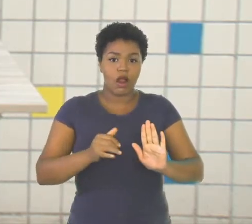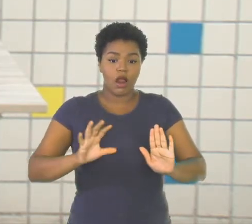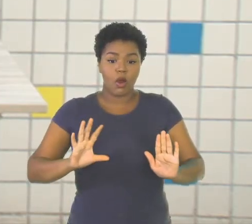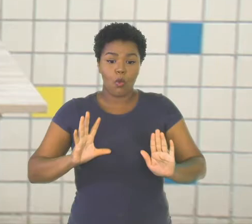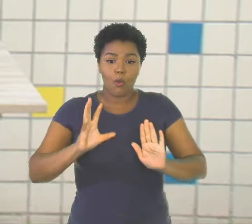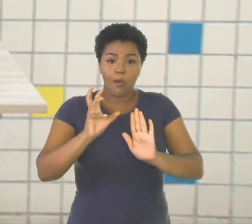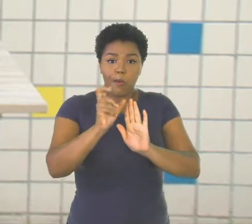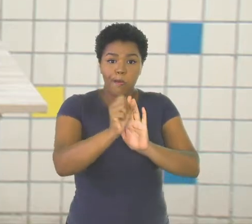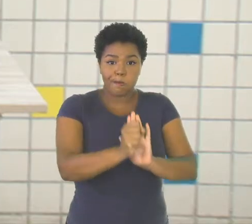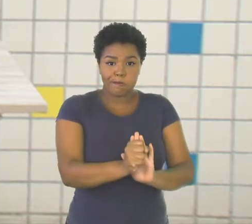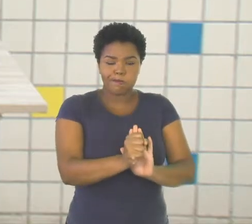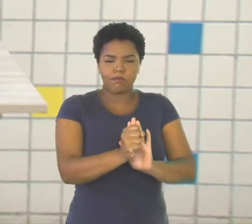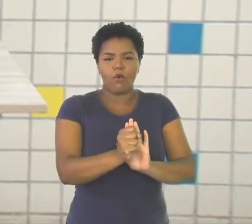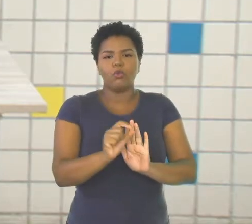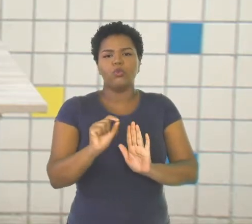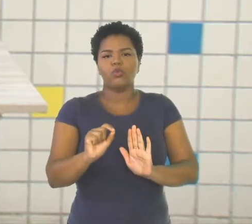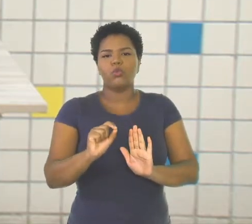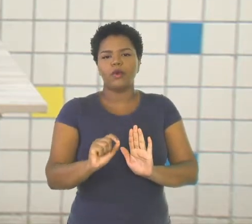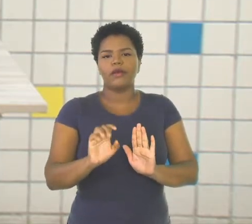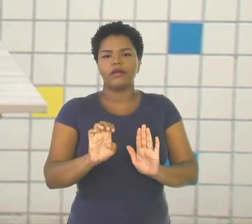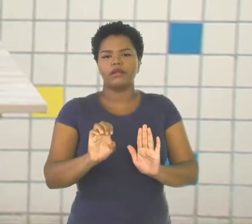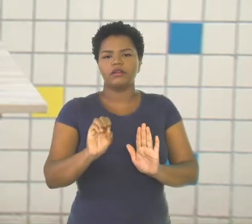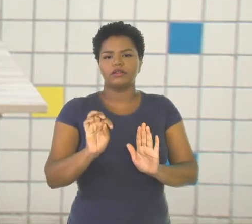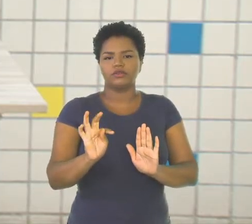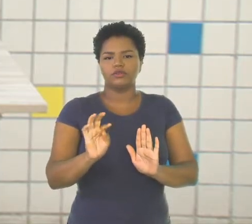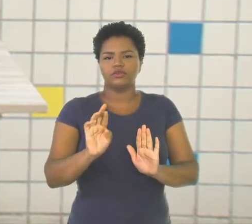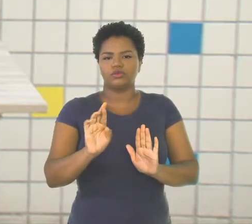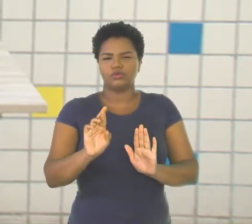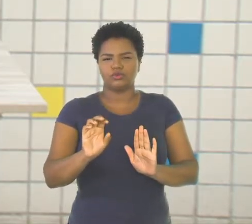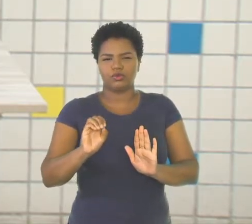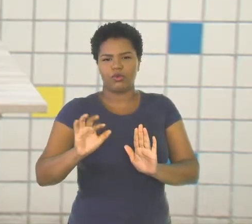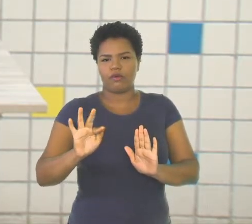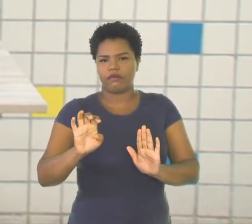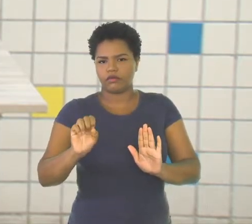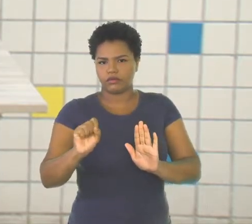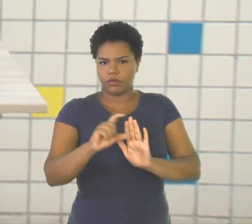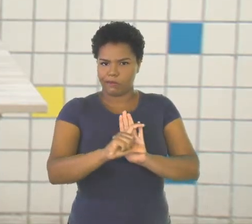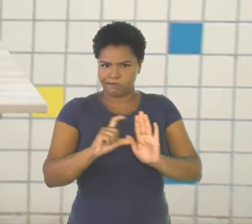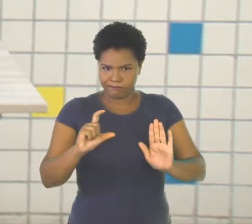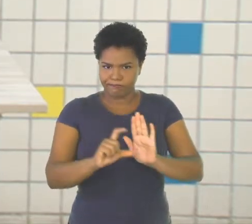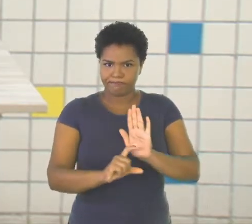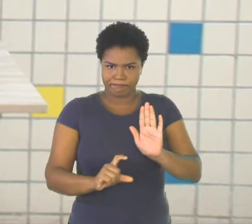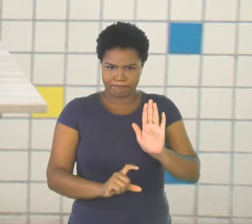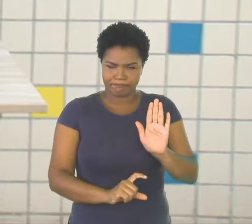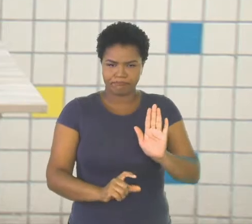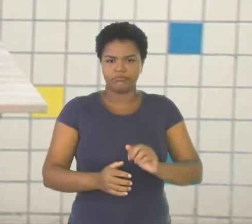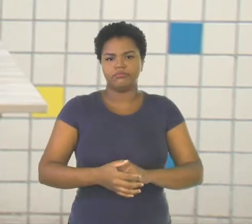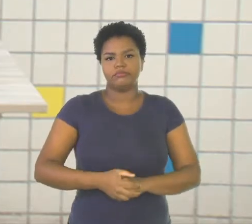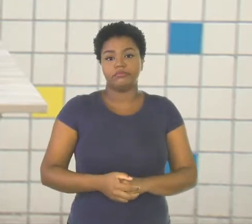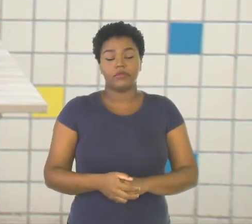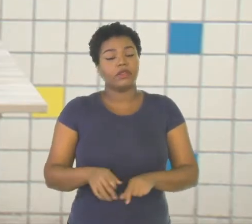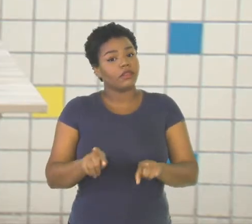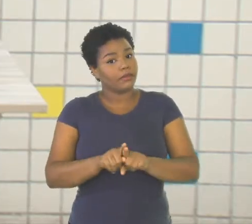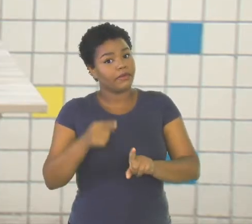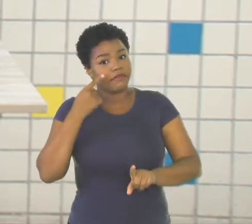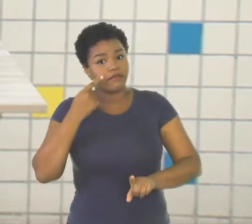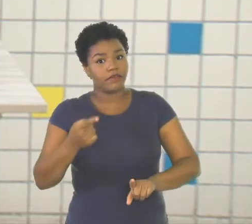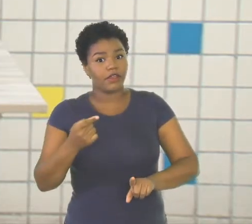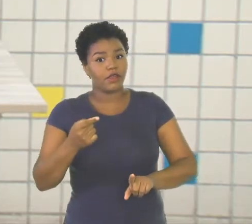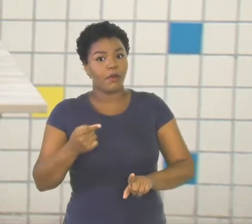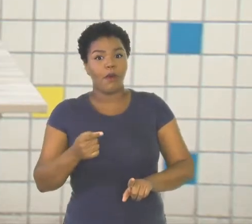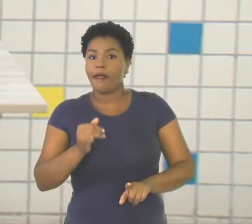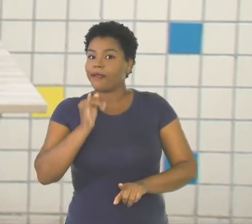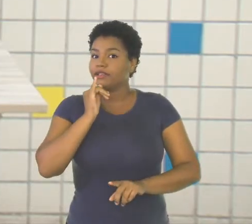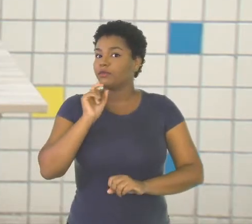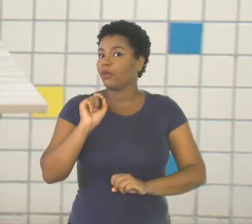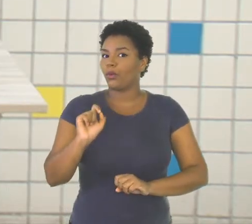destes formam as estrofes. Vimos também exemplos de poemas